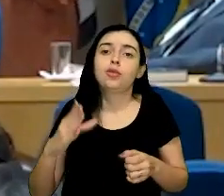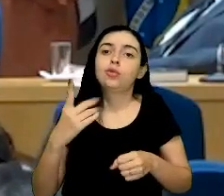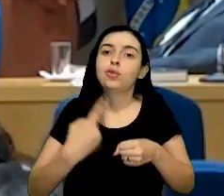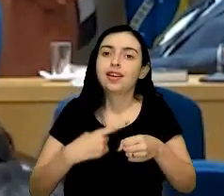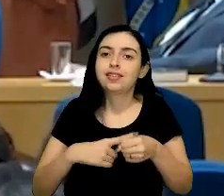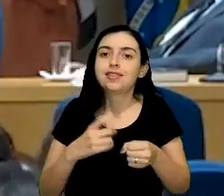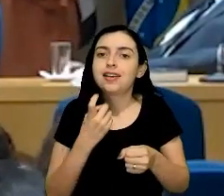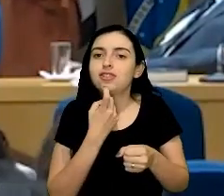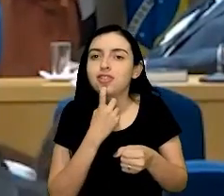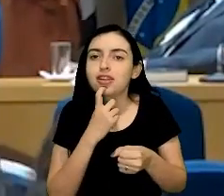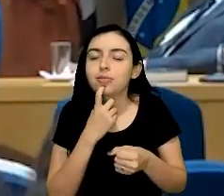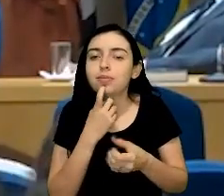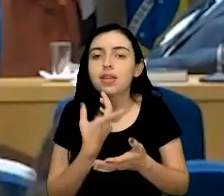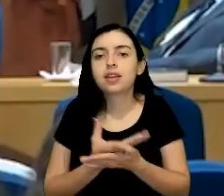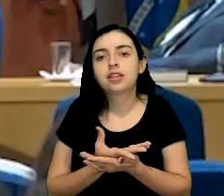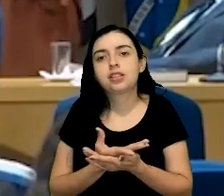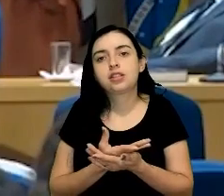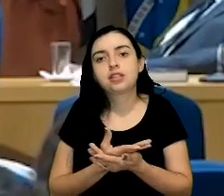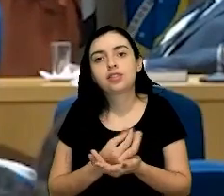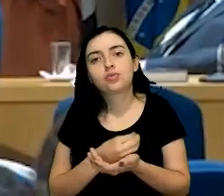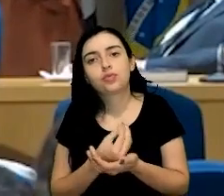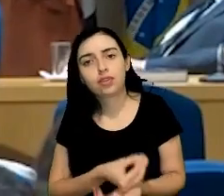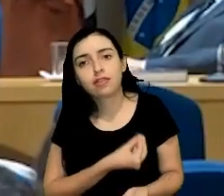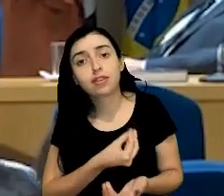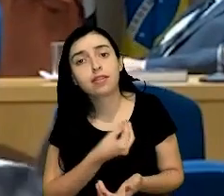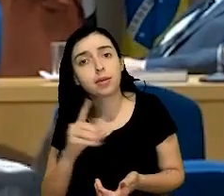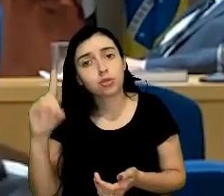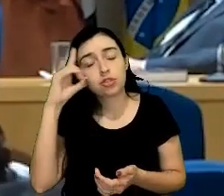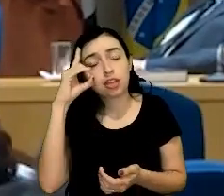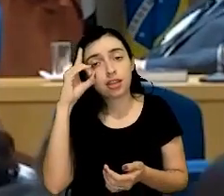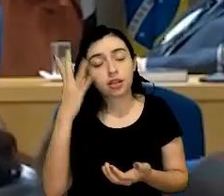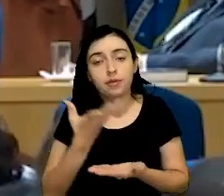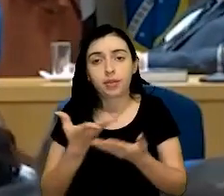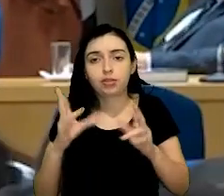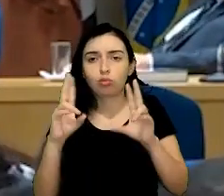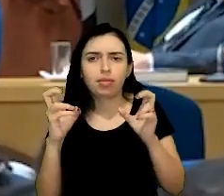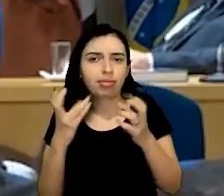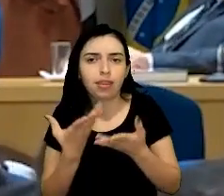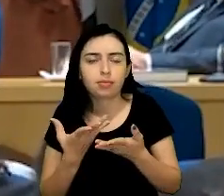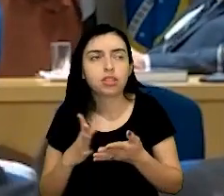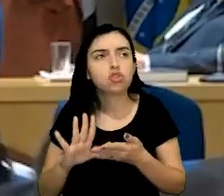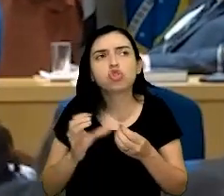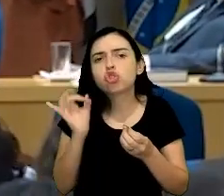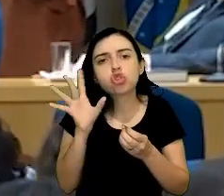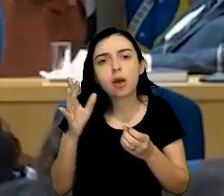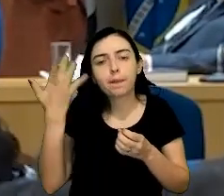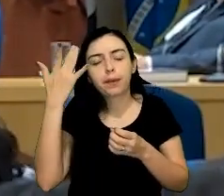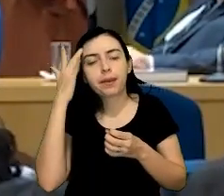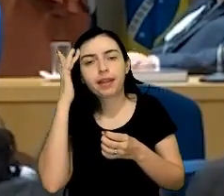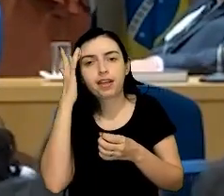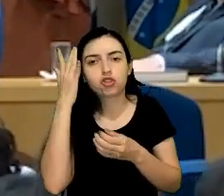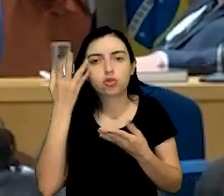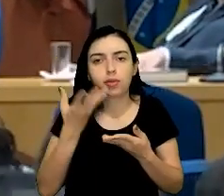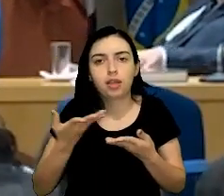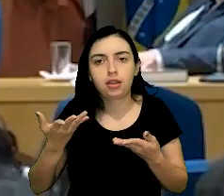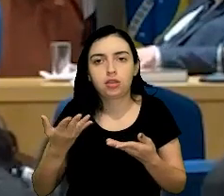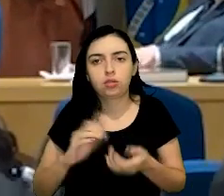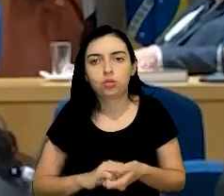convivendo com isso diariamente. Tá? Então, essa questão... Então, só para vocês terem uma ideia, quando nós